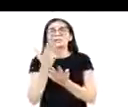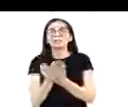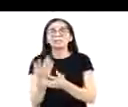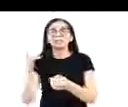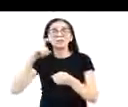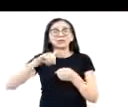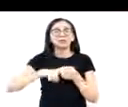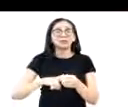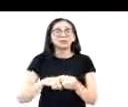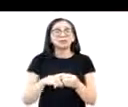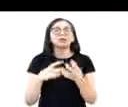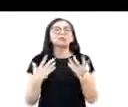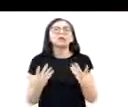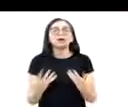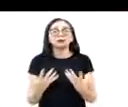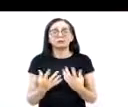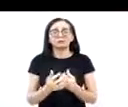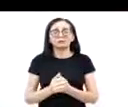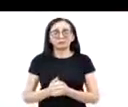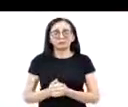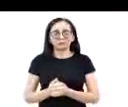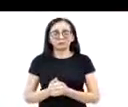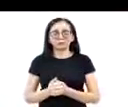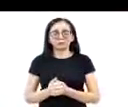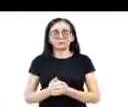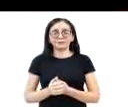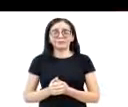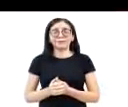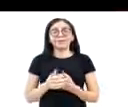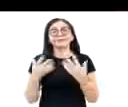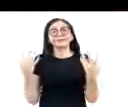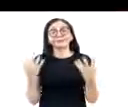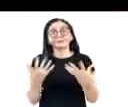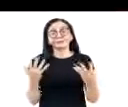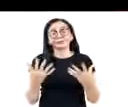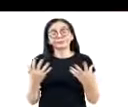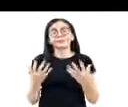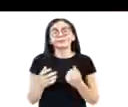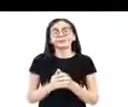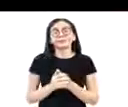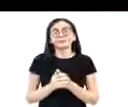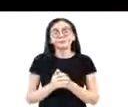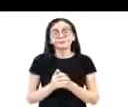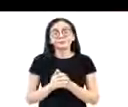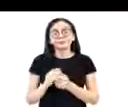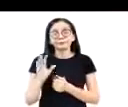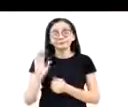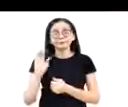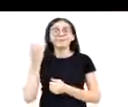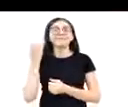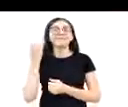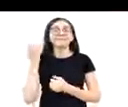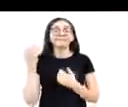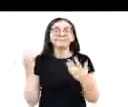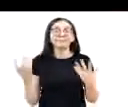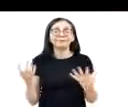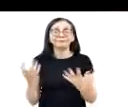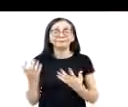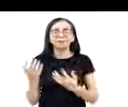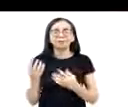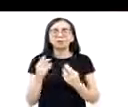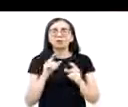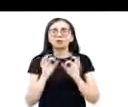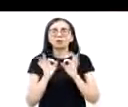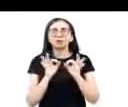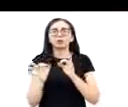rede educacional? E aí nós tivemos que fazermos uma conquista, uma escuta